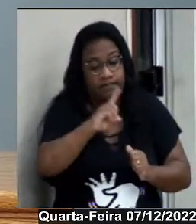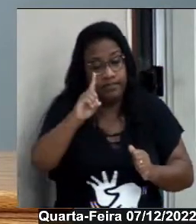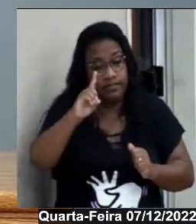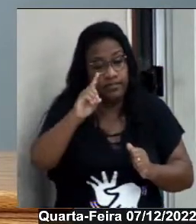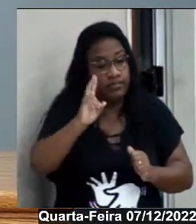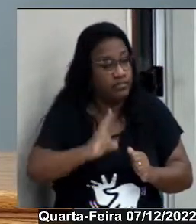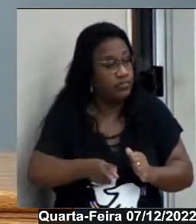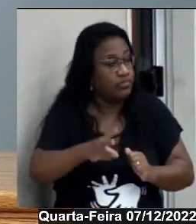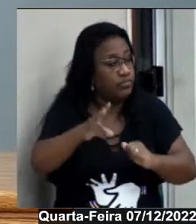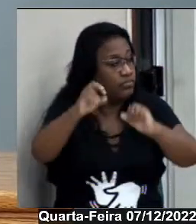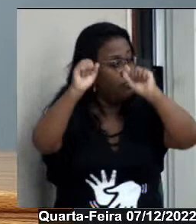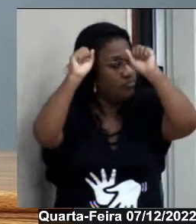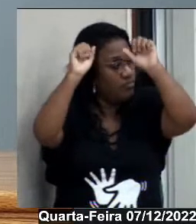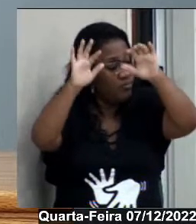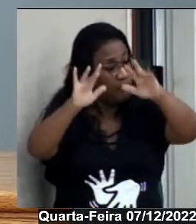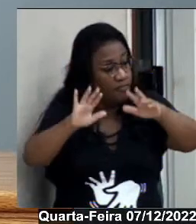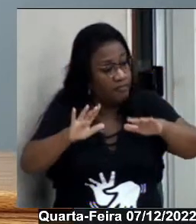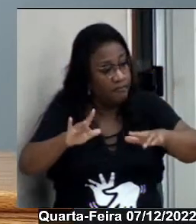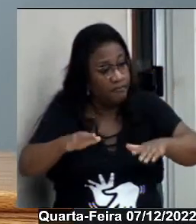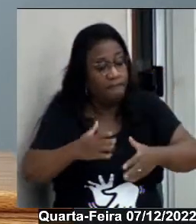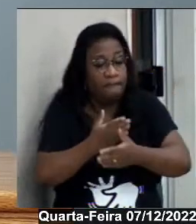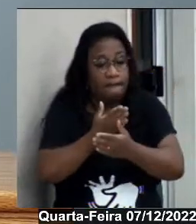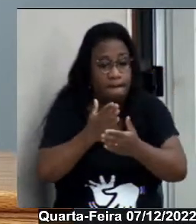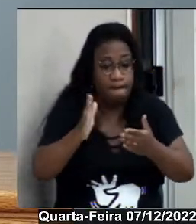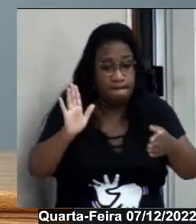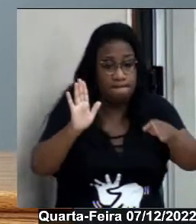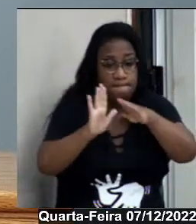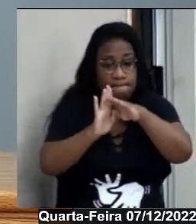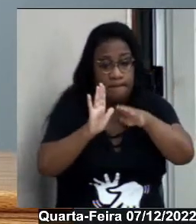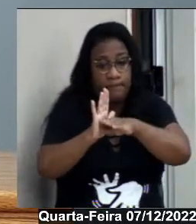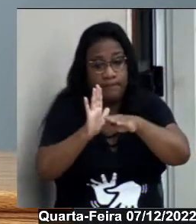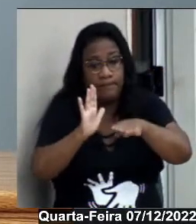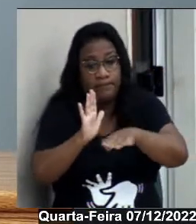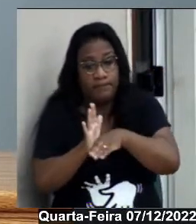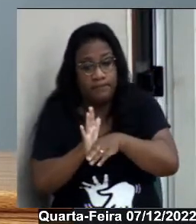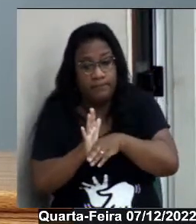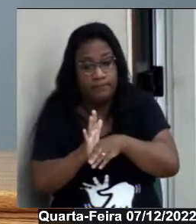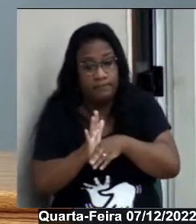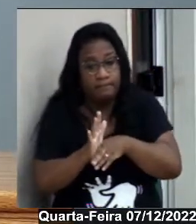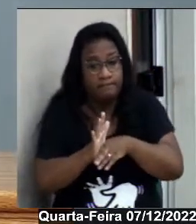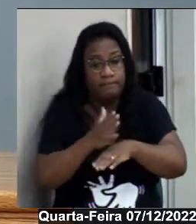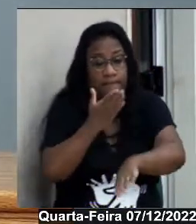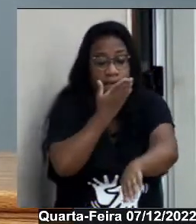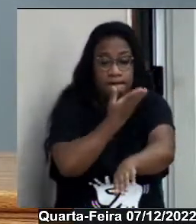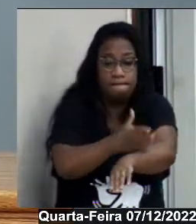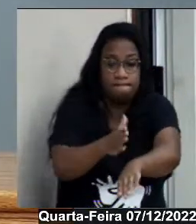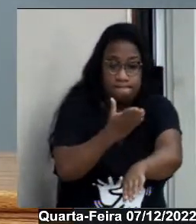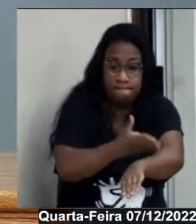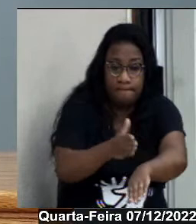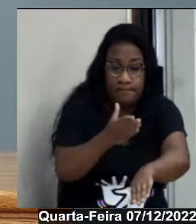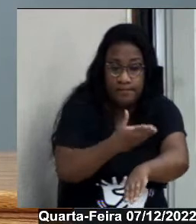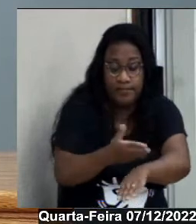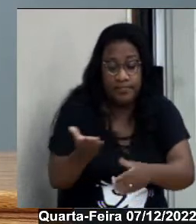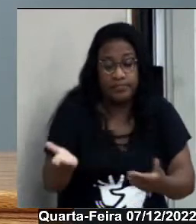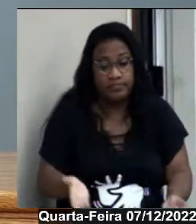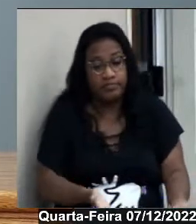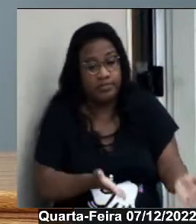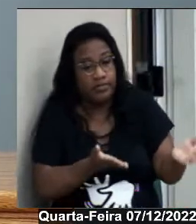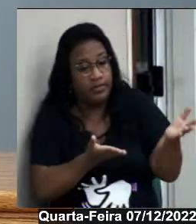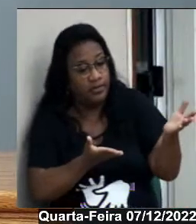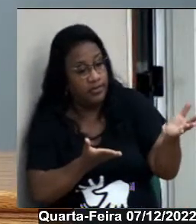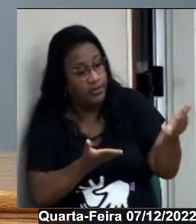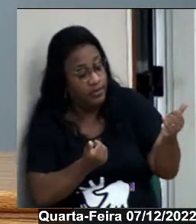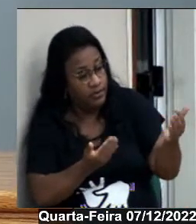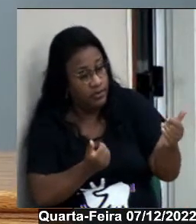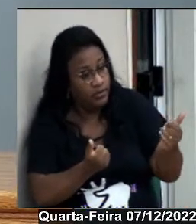continua abençoando o seu projeto. Todo projeto que é abençoado por Deus, ele vai para frente, ele dá continuidade. E sabemos